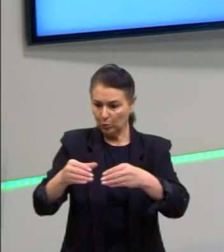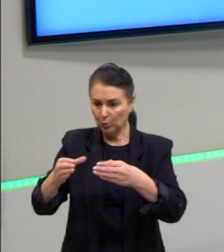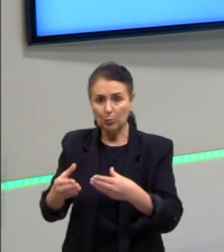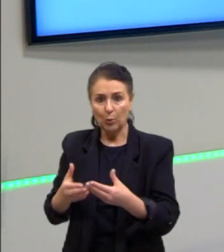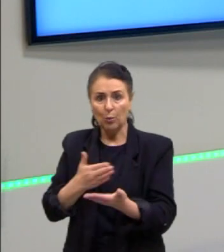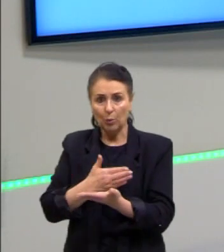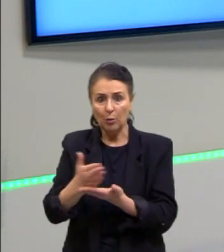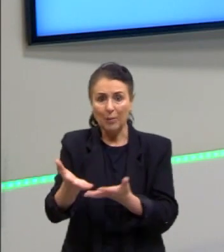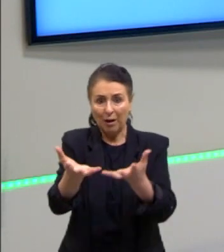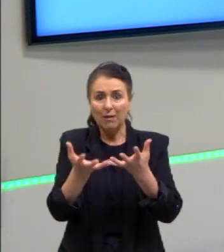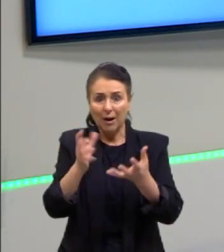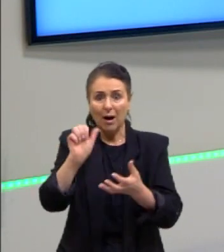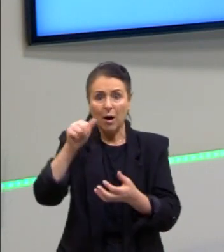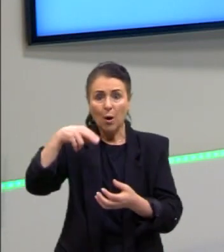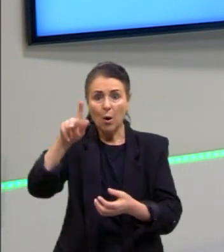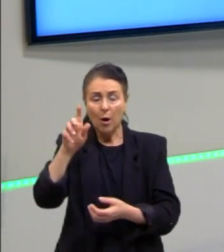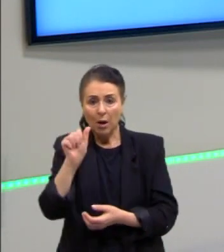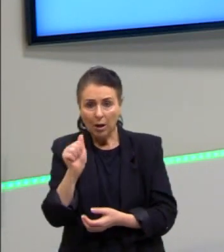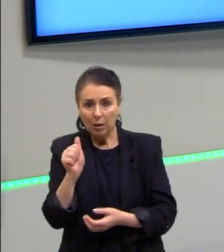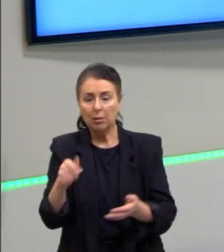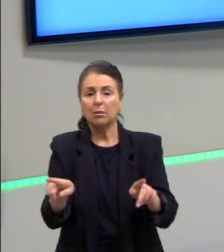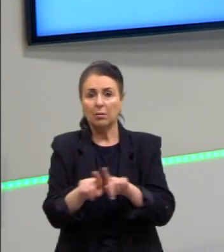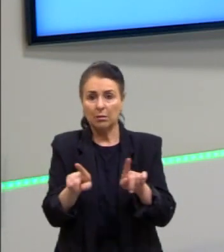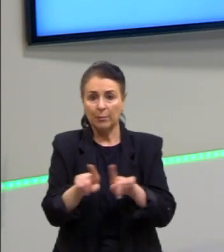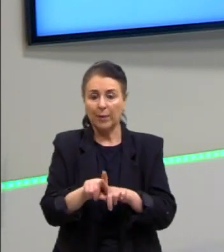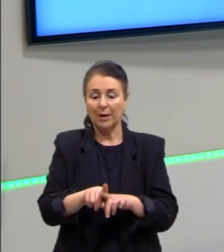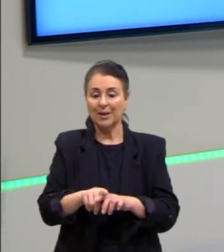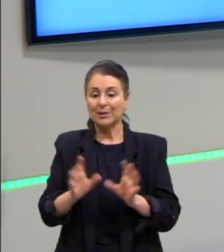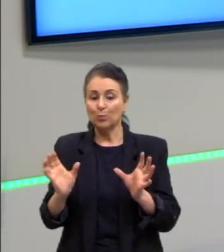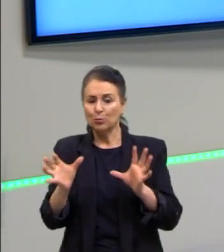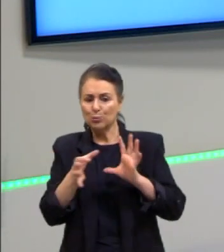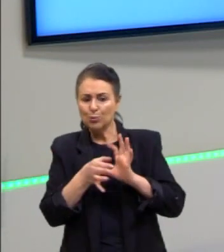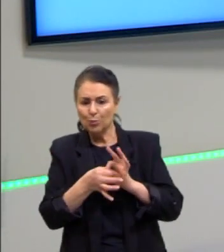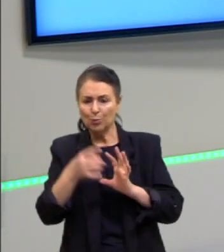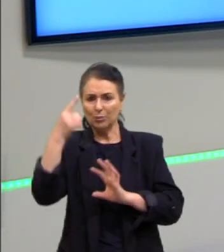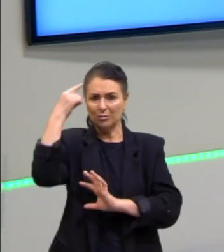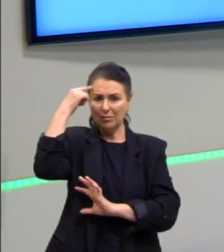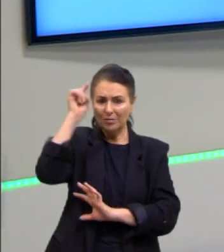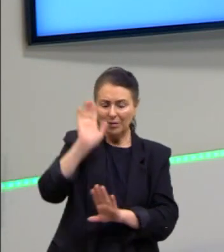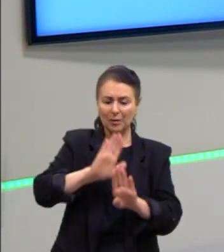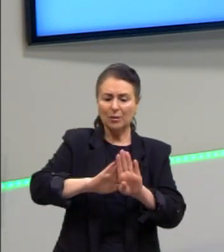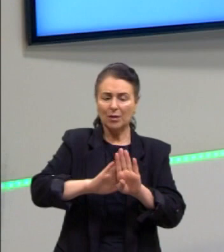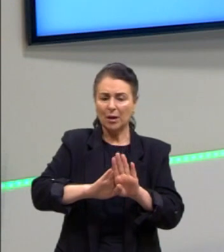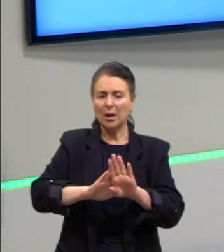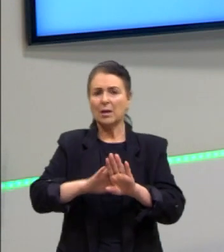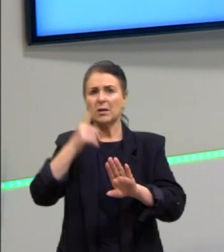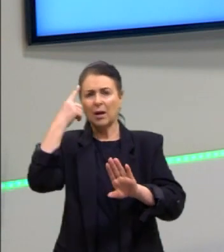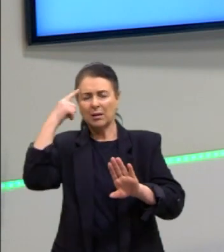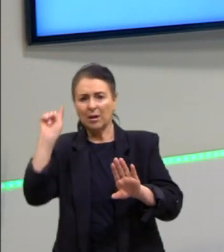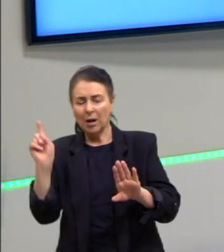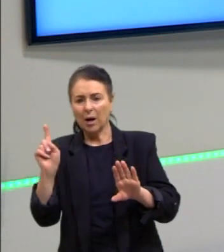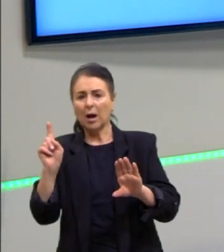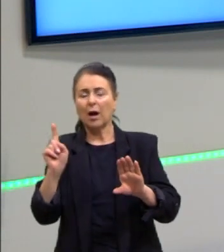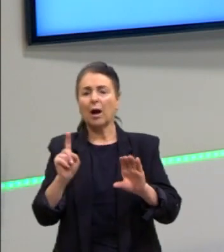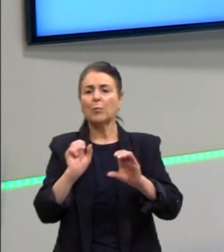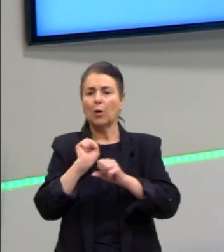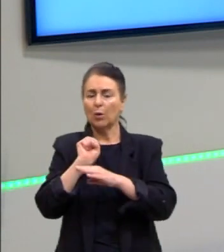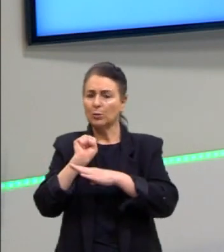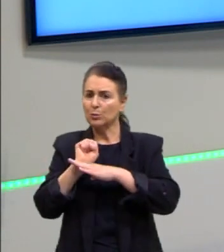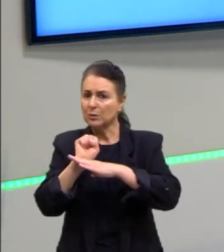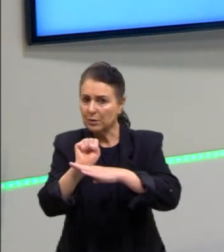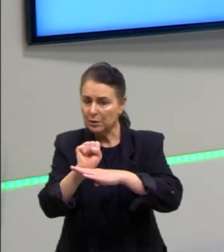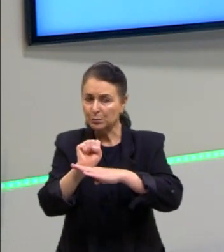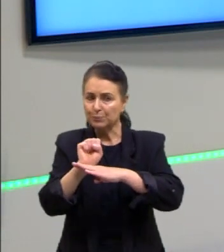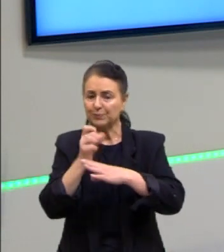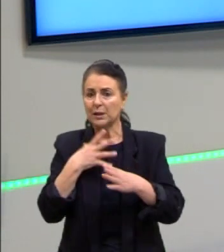tem um grupo mais aliado a ideia socialistas né que queria fazer uma revolução que é o grupo que chega e se instala